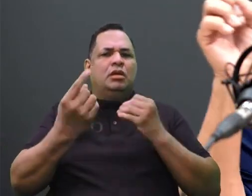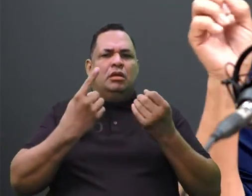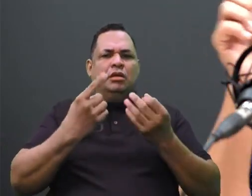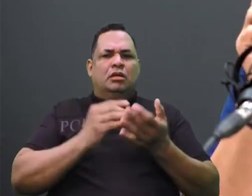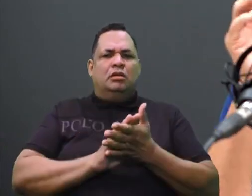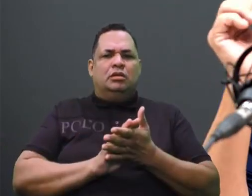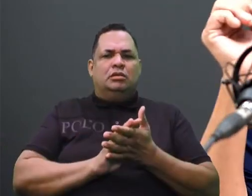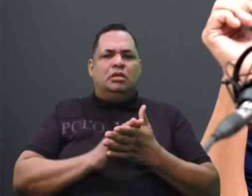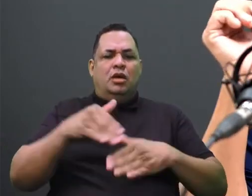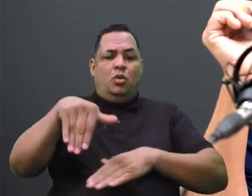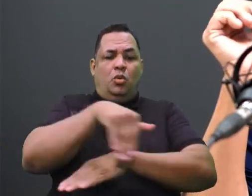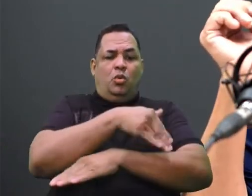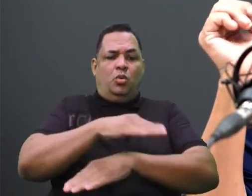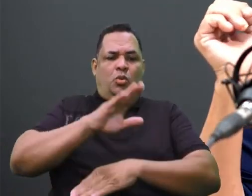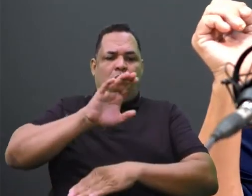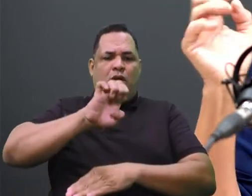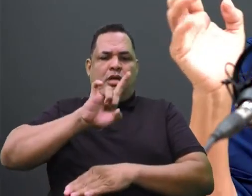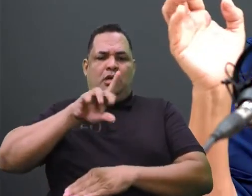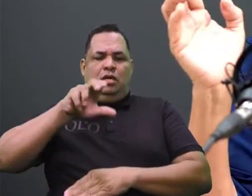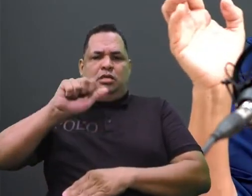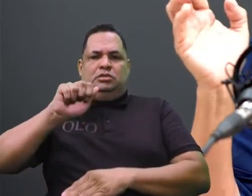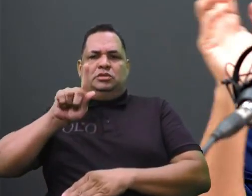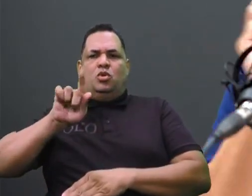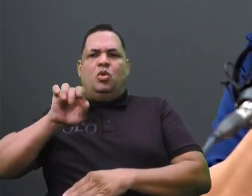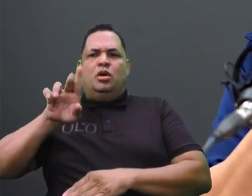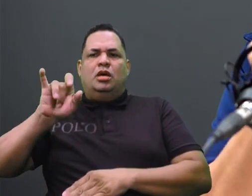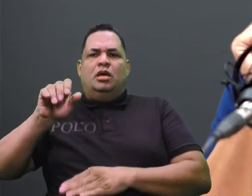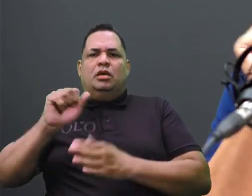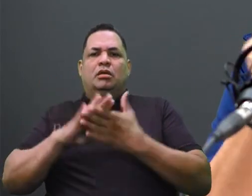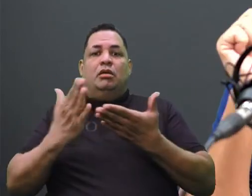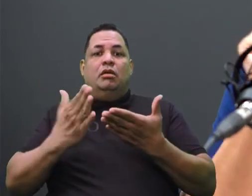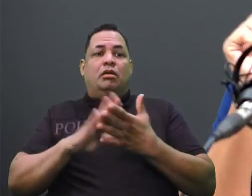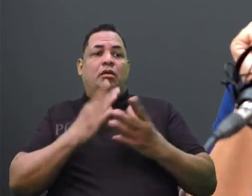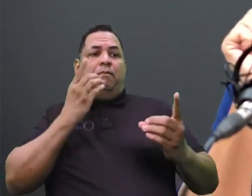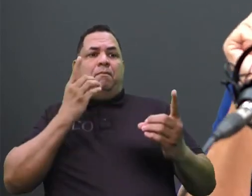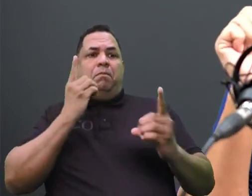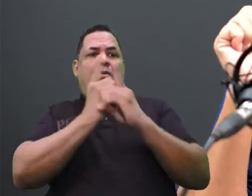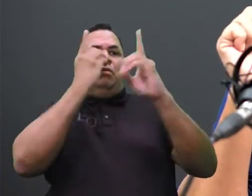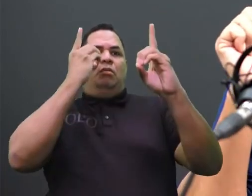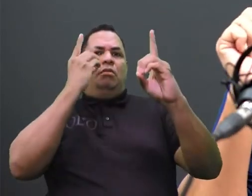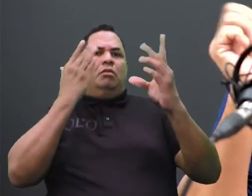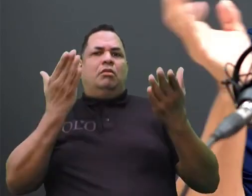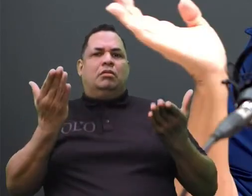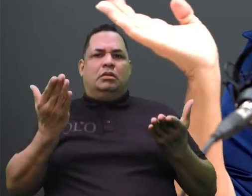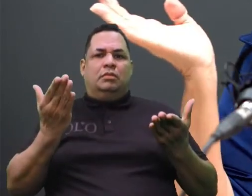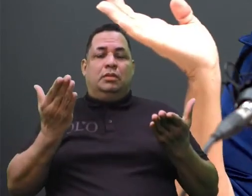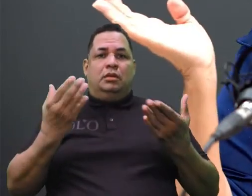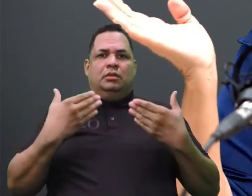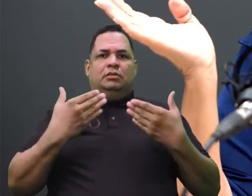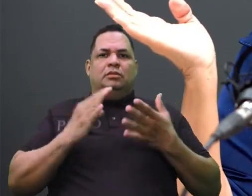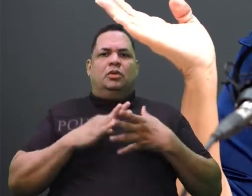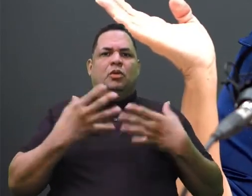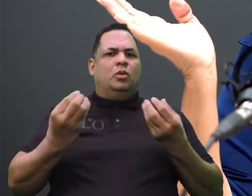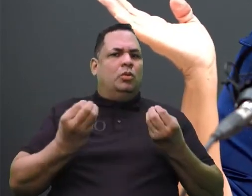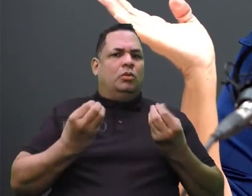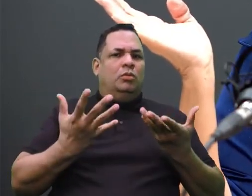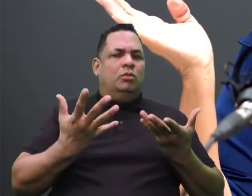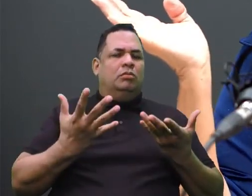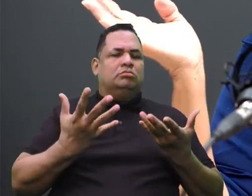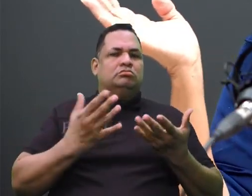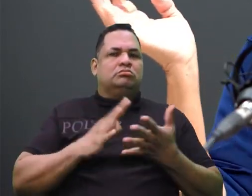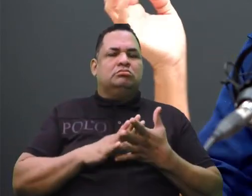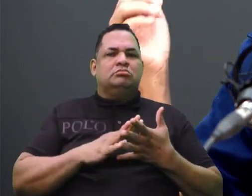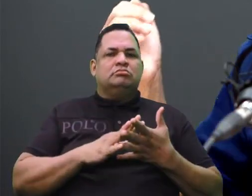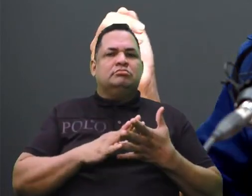Elias Goraebe, quando eu fui entrando, eu levei um choque terrível. Eu nunca tinha tido contato. Quando eu